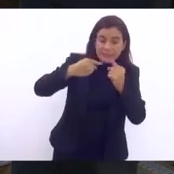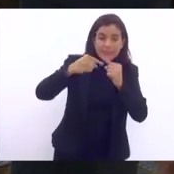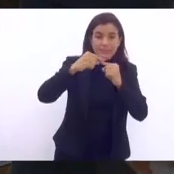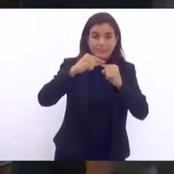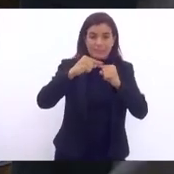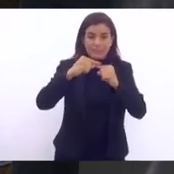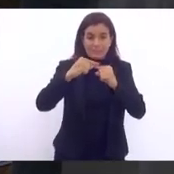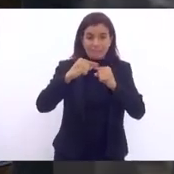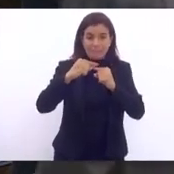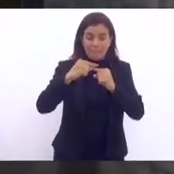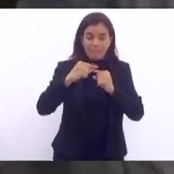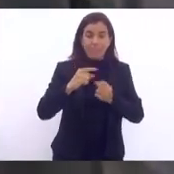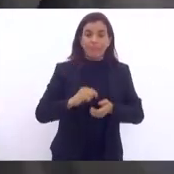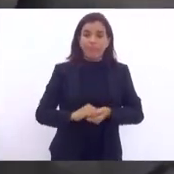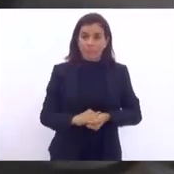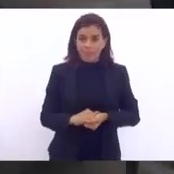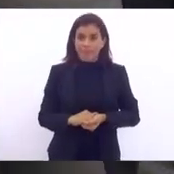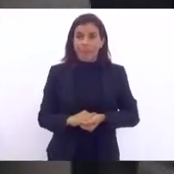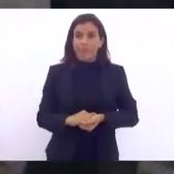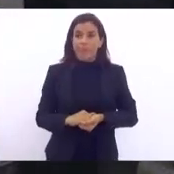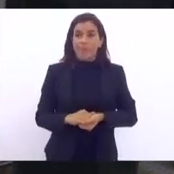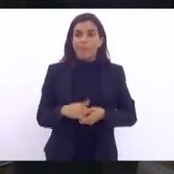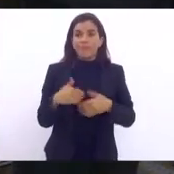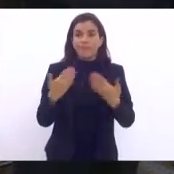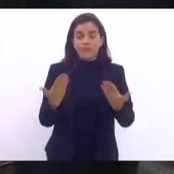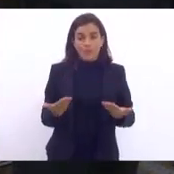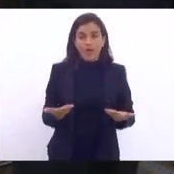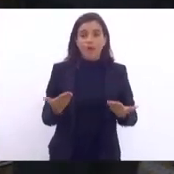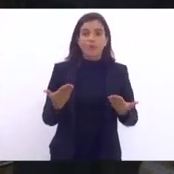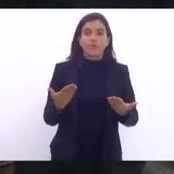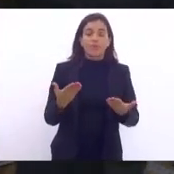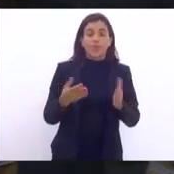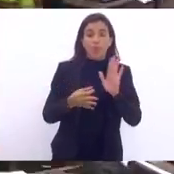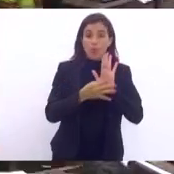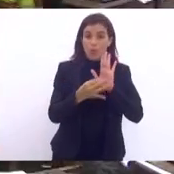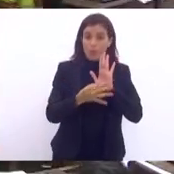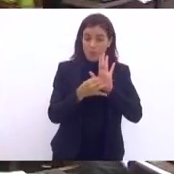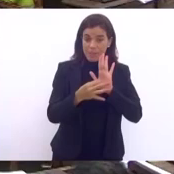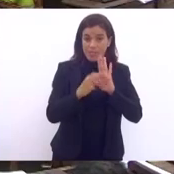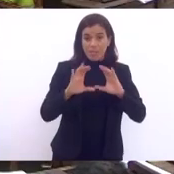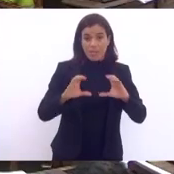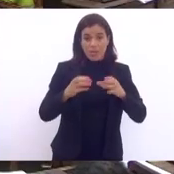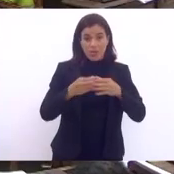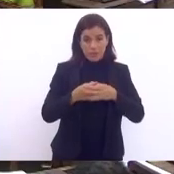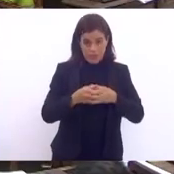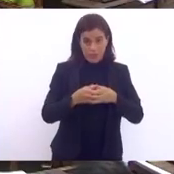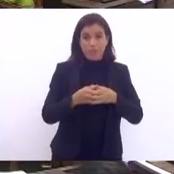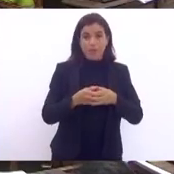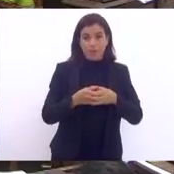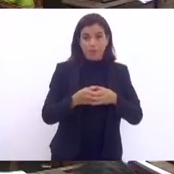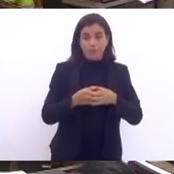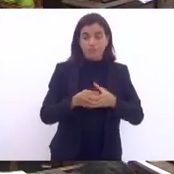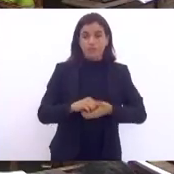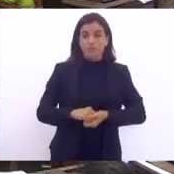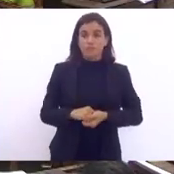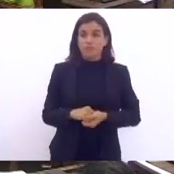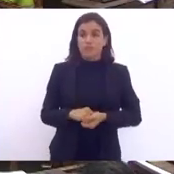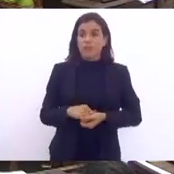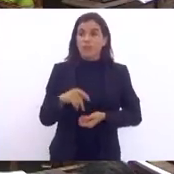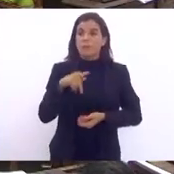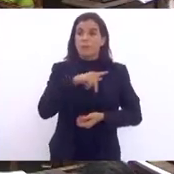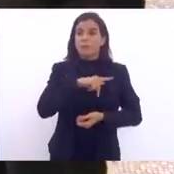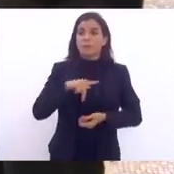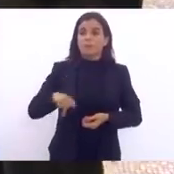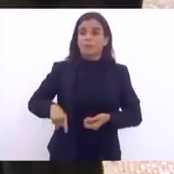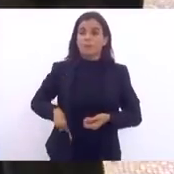Então, em diante disso, o parecer da Comissão de Orçamento é favorável. Presidente, pela ordem. Deputado Vinícius Cozzolini